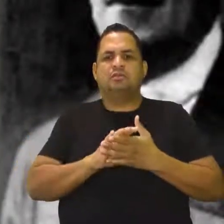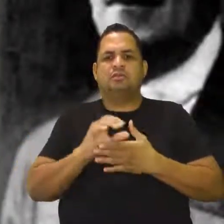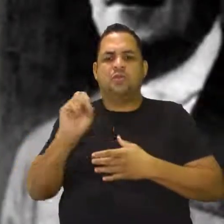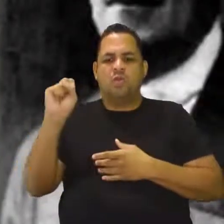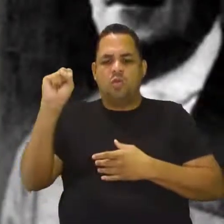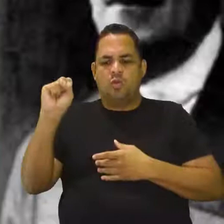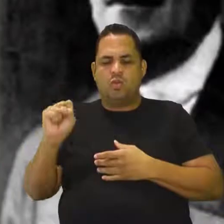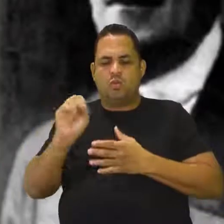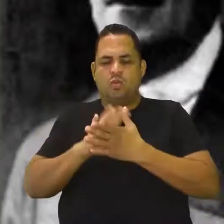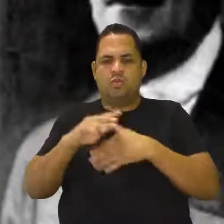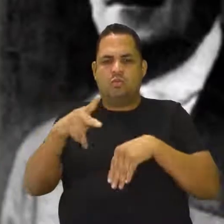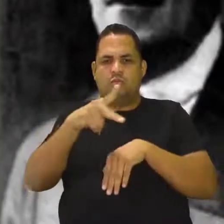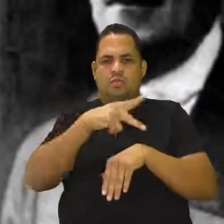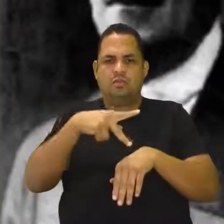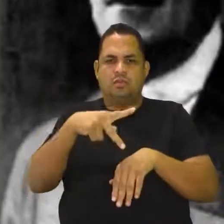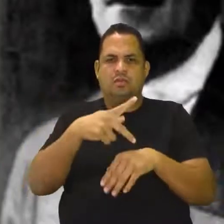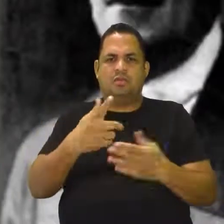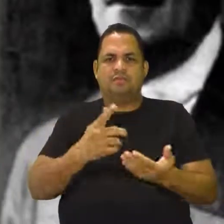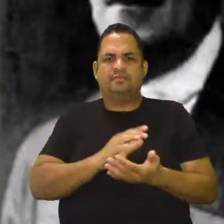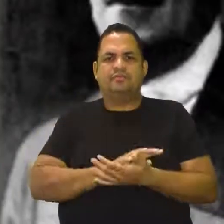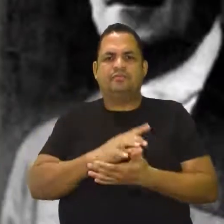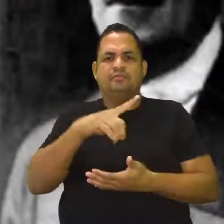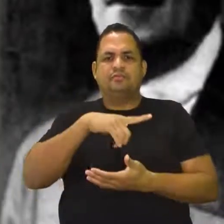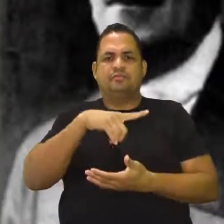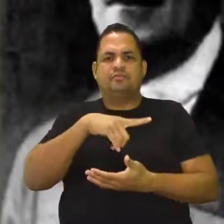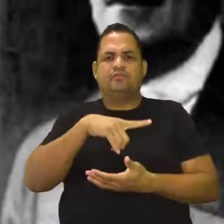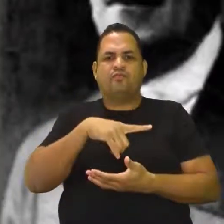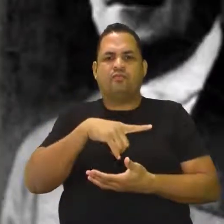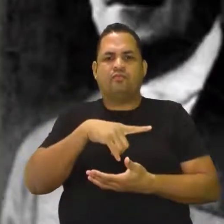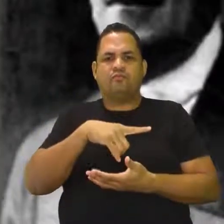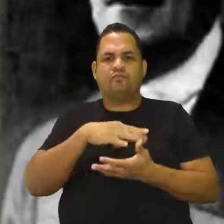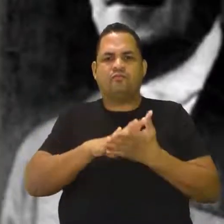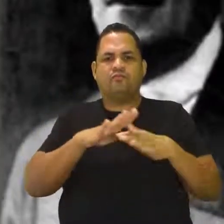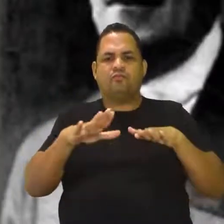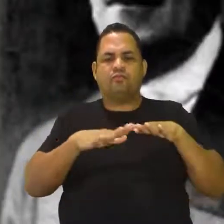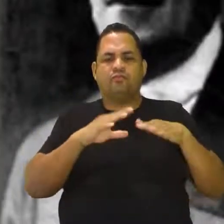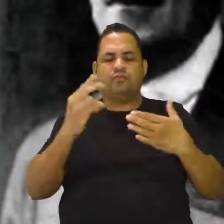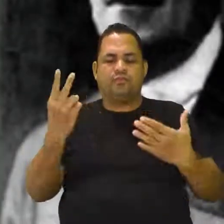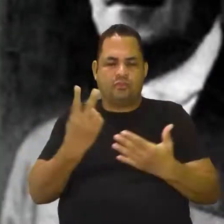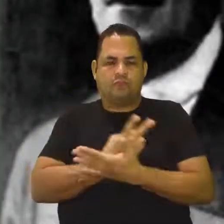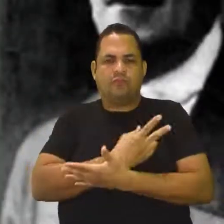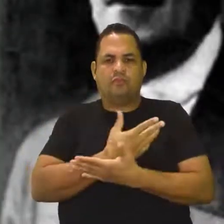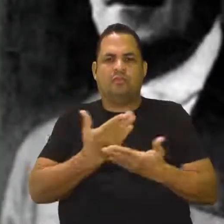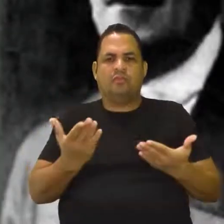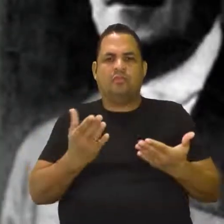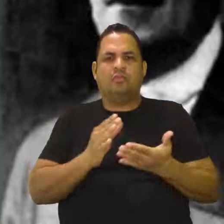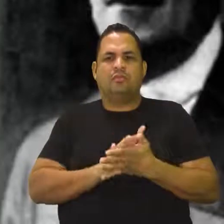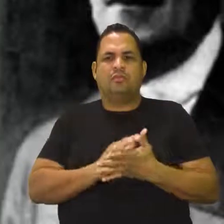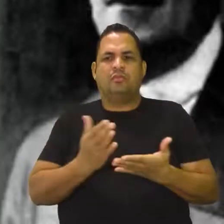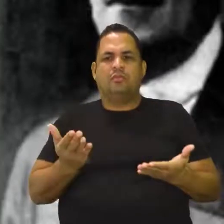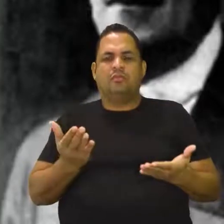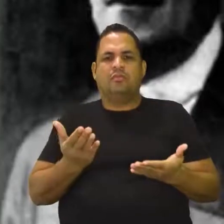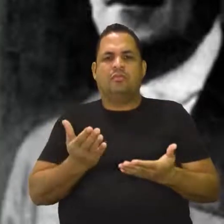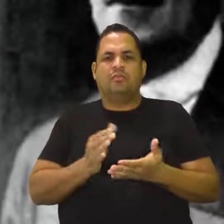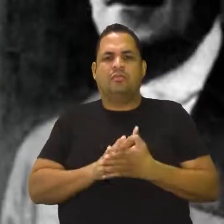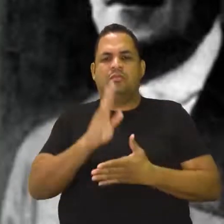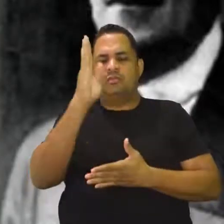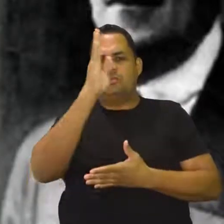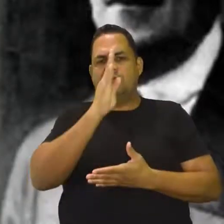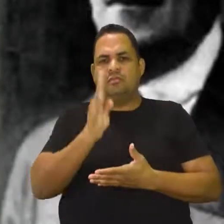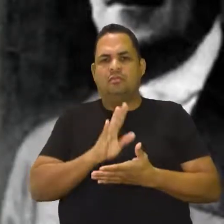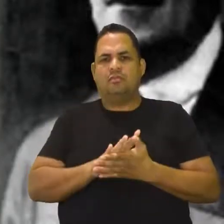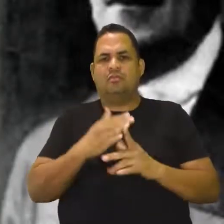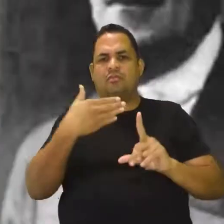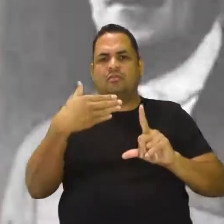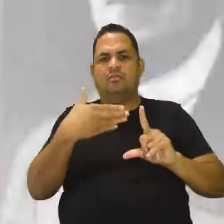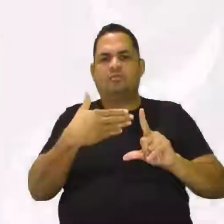do país. Então, nós temos aí esses movimentos acontecendo. Isso acontecendo no Brasil. Na